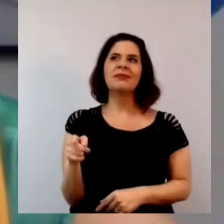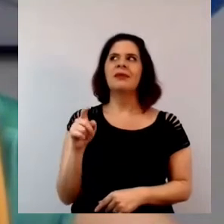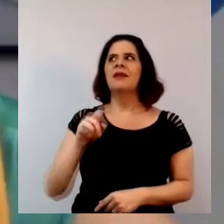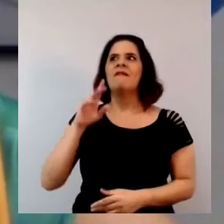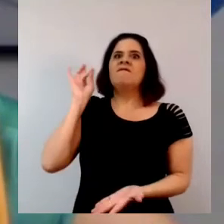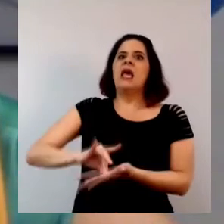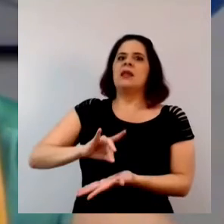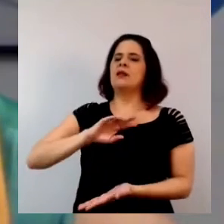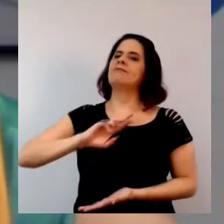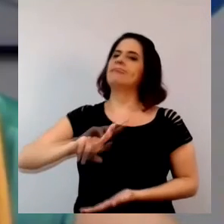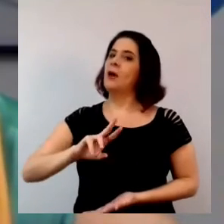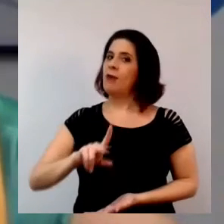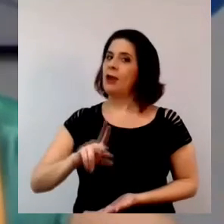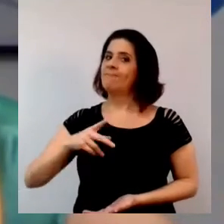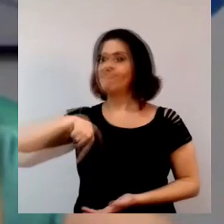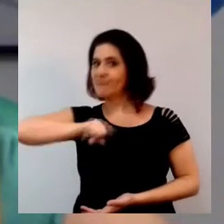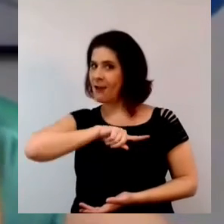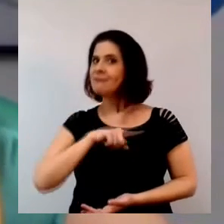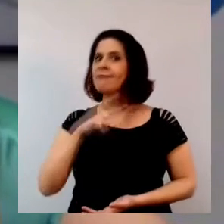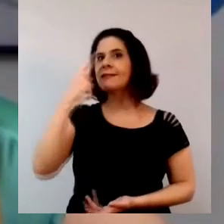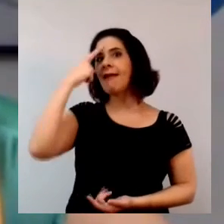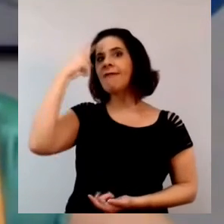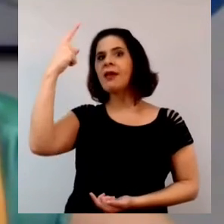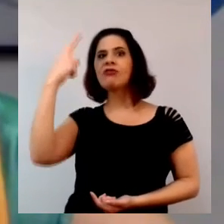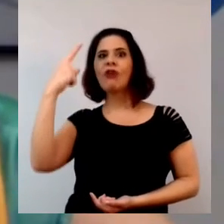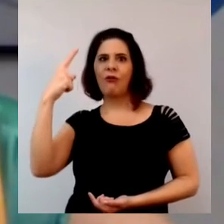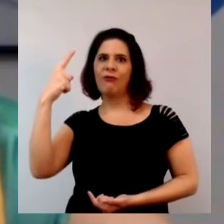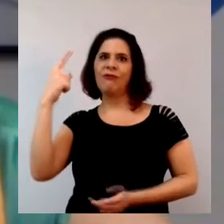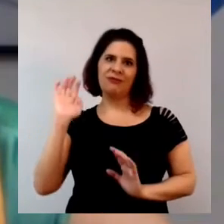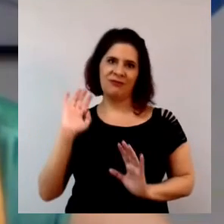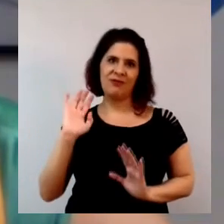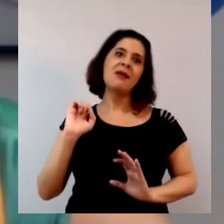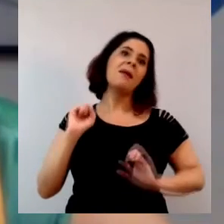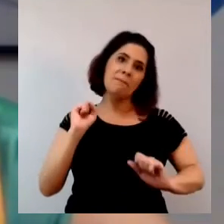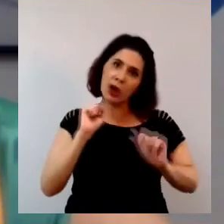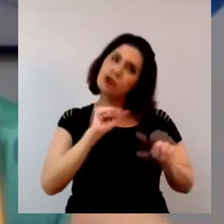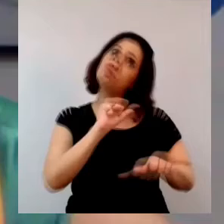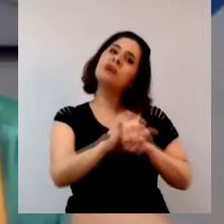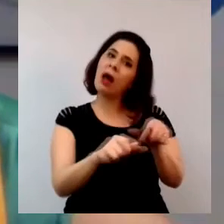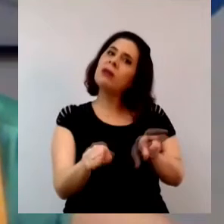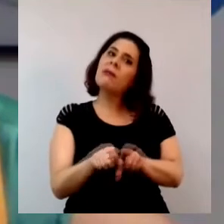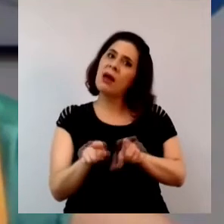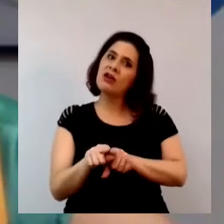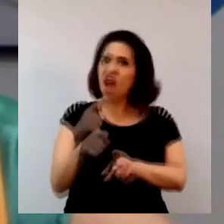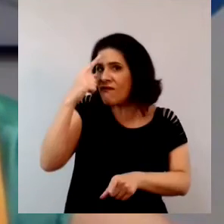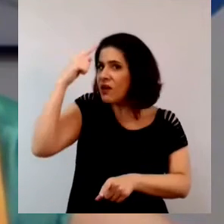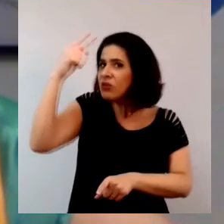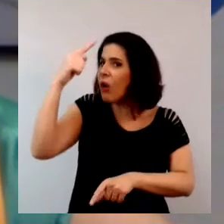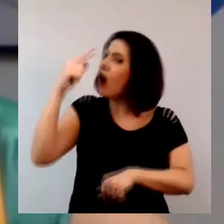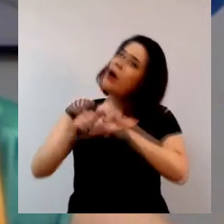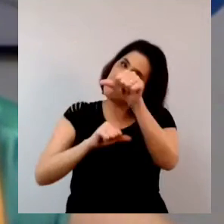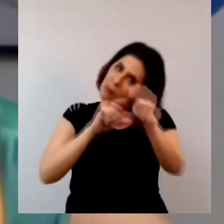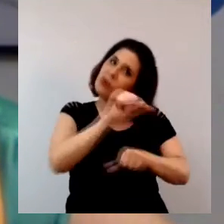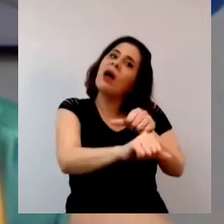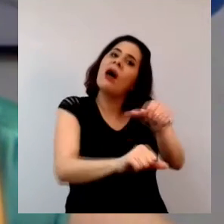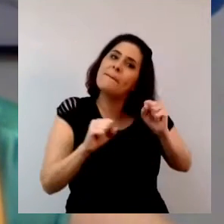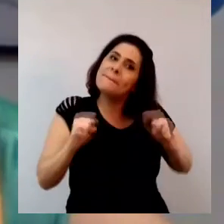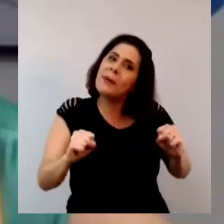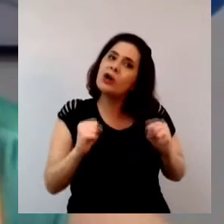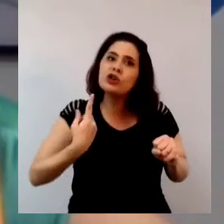gente inventou, a gente também pode desinventar, e a gente também pode usar